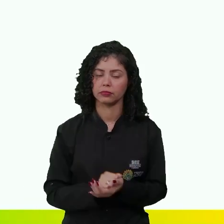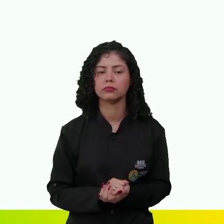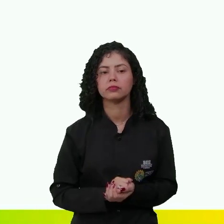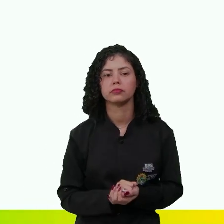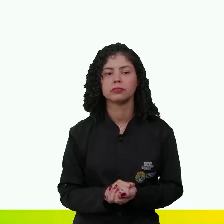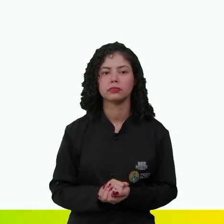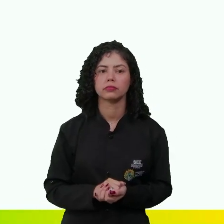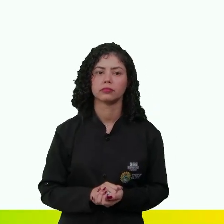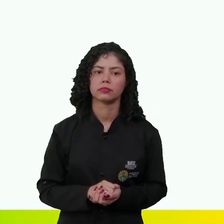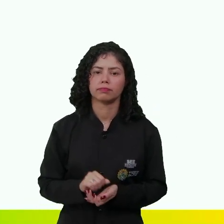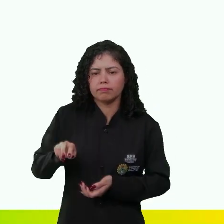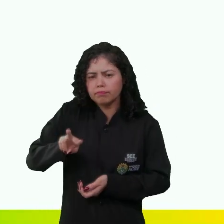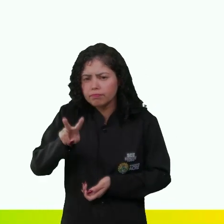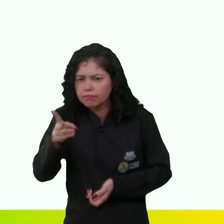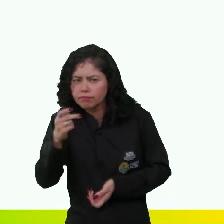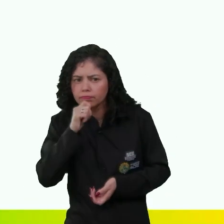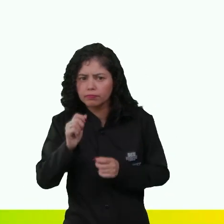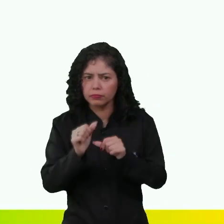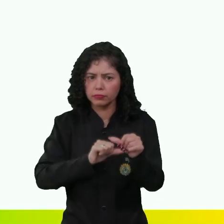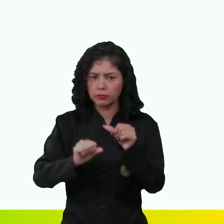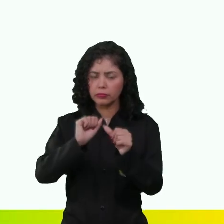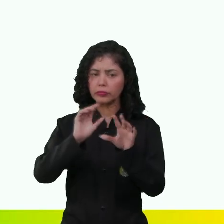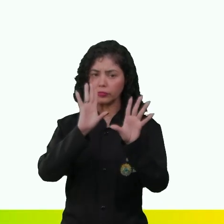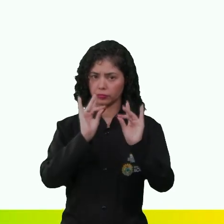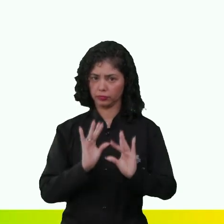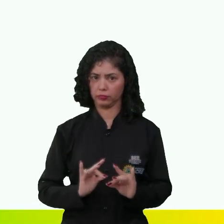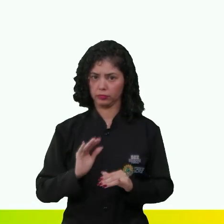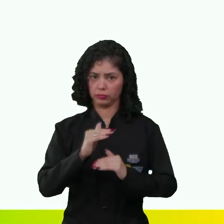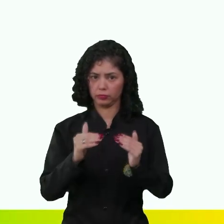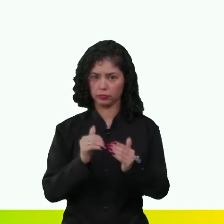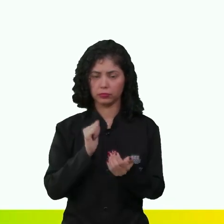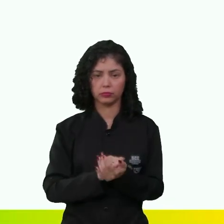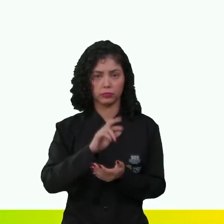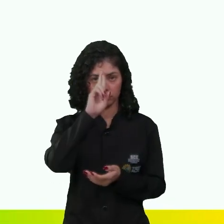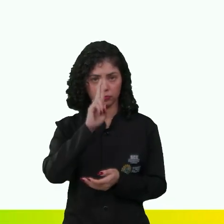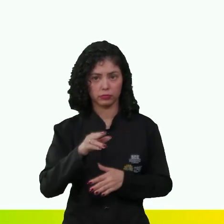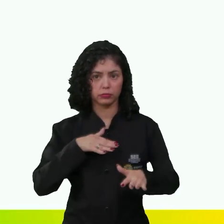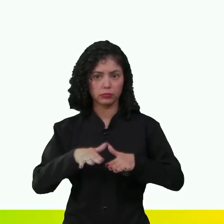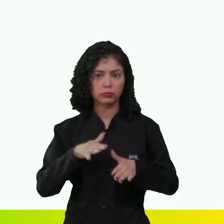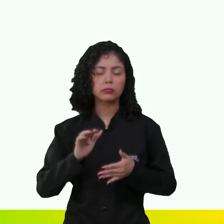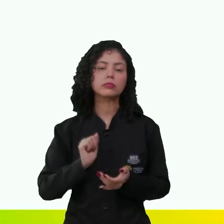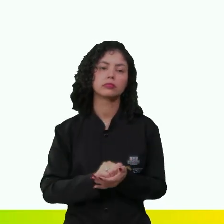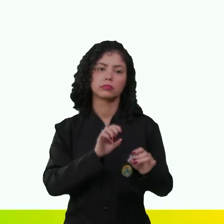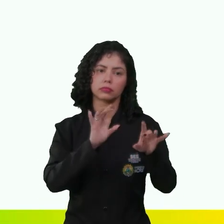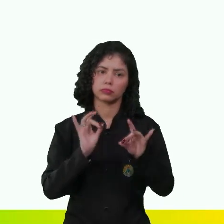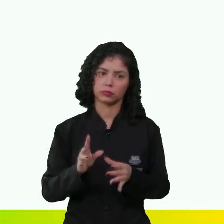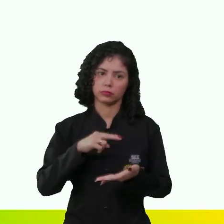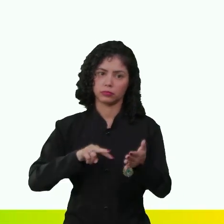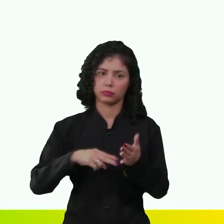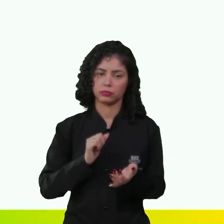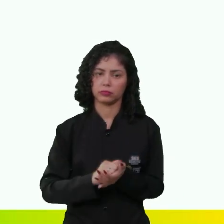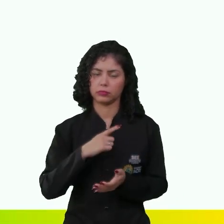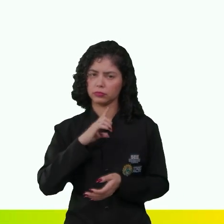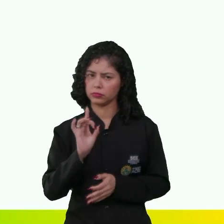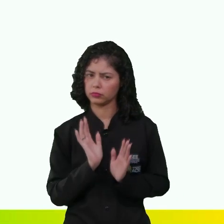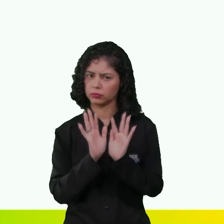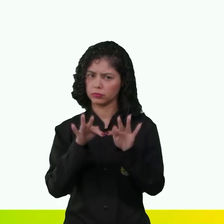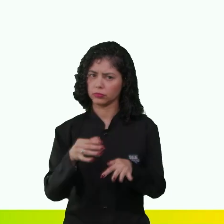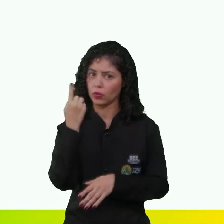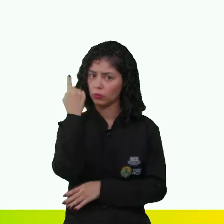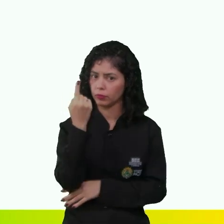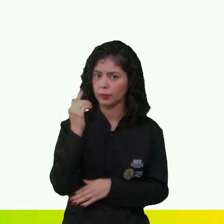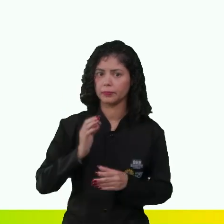contrário. É uma inversão que muda toda a estética, toda a razão do movimento. A técnica da dança tem apenas